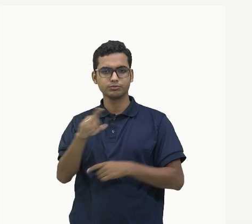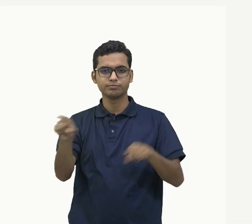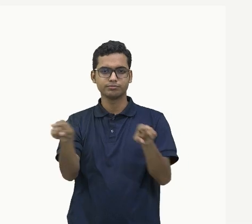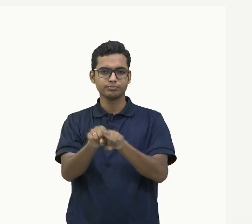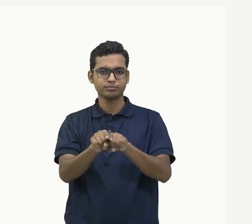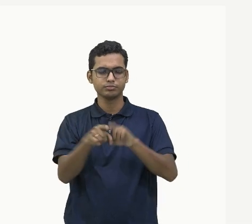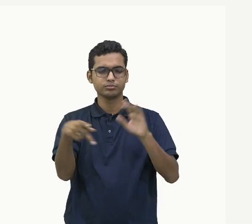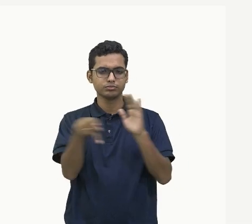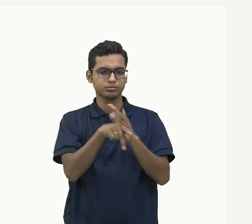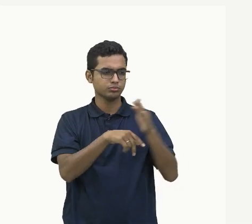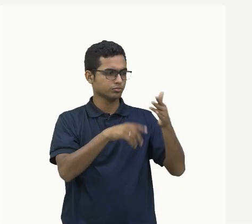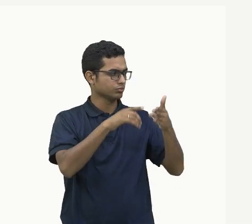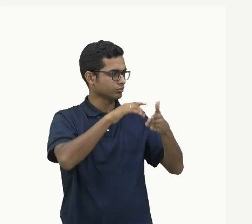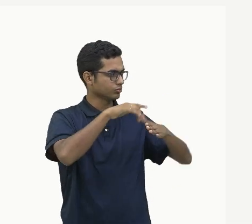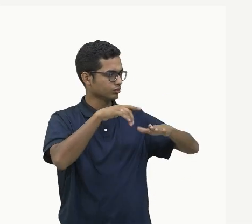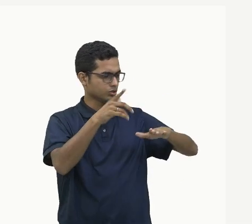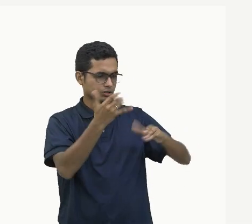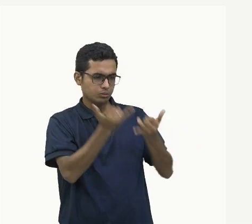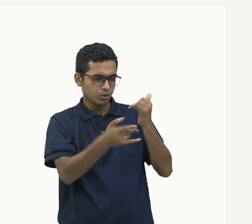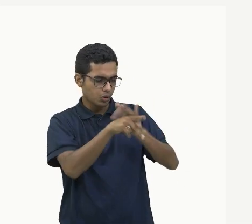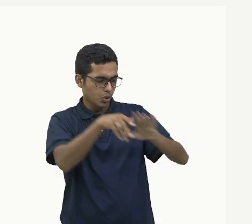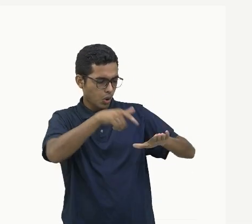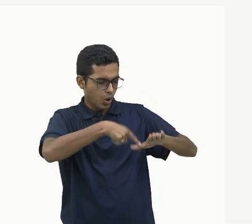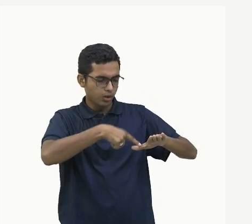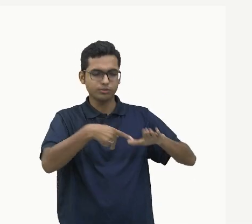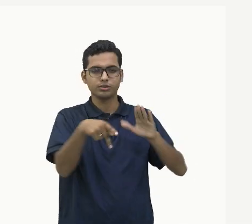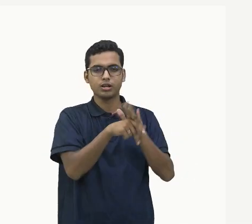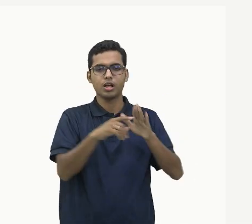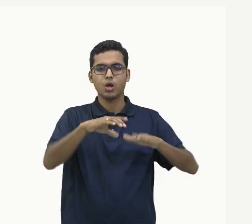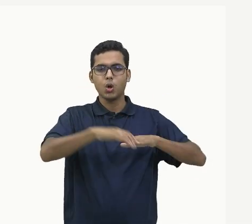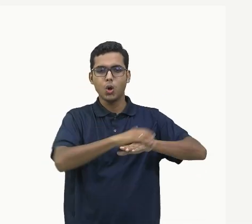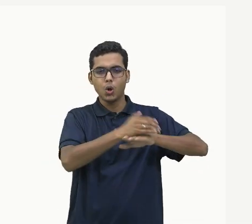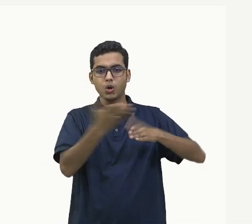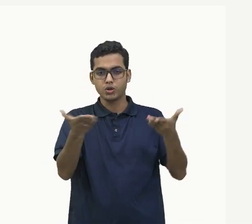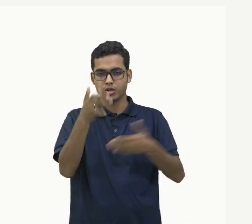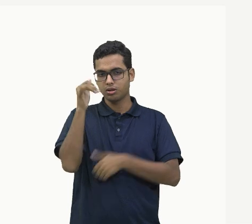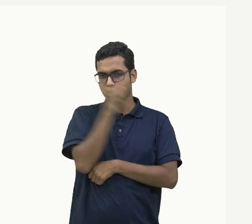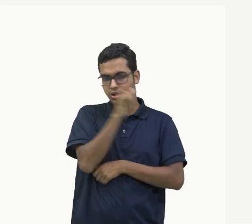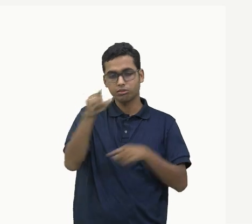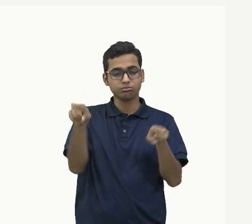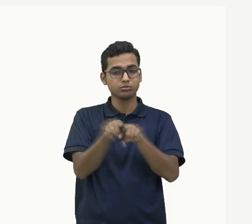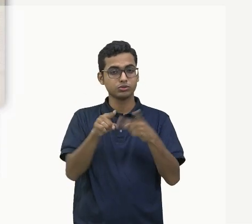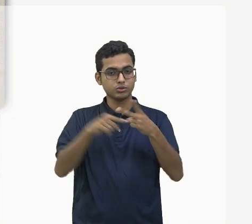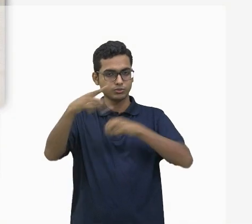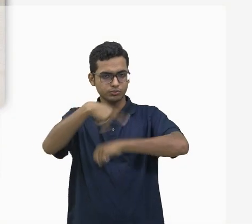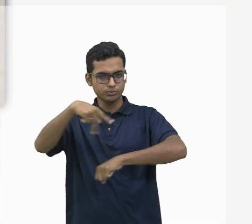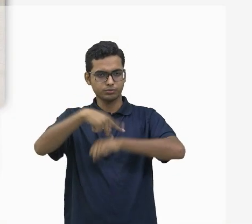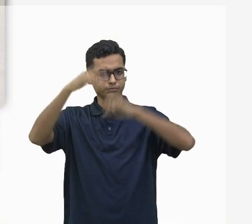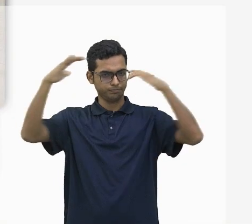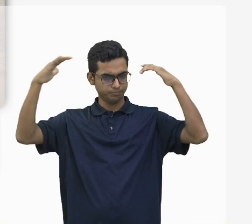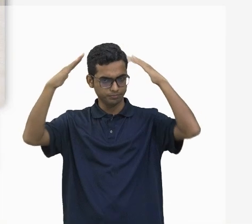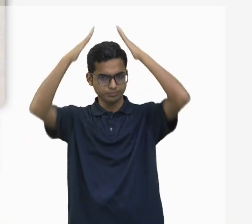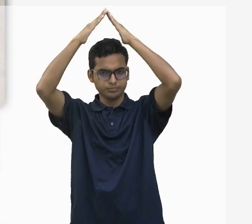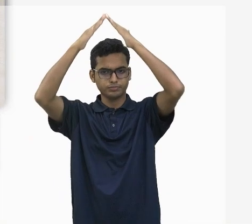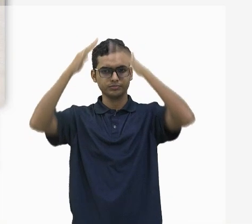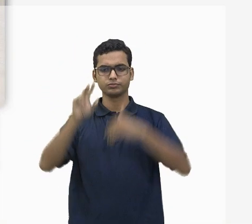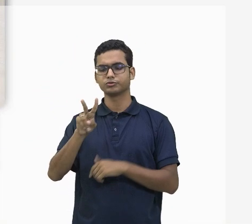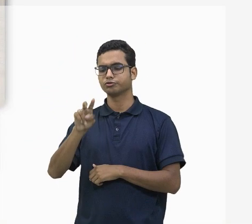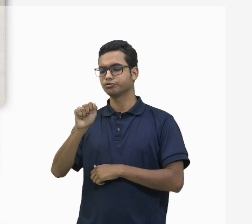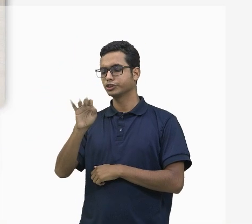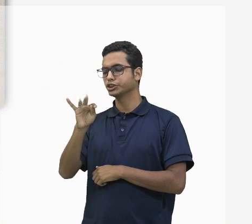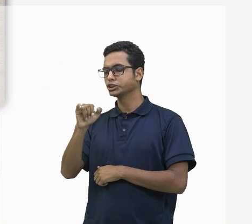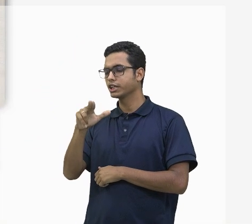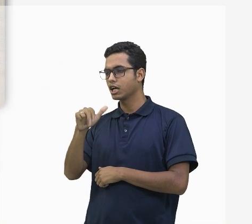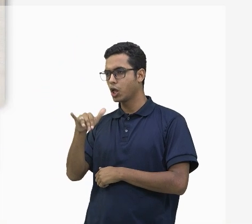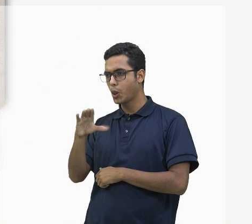é a Itália, onde fica, inclusive, o Vaticano, tá certo? Vamos falar, então, agora sobre o Renascimento